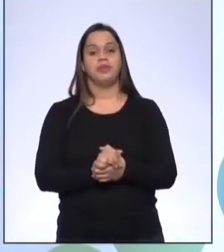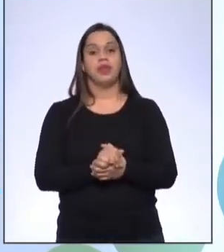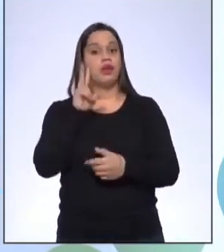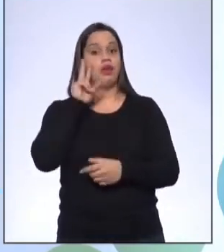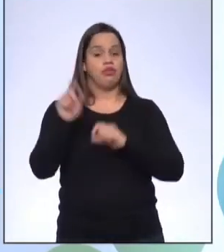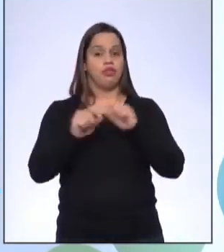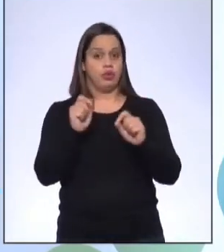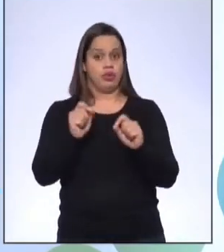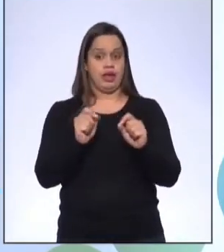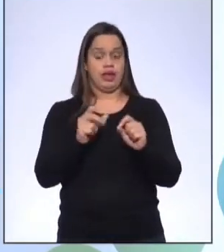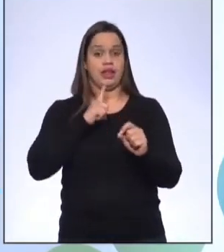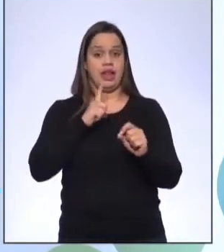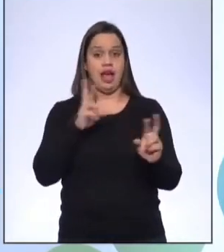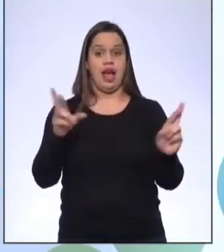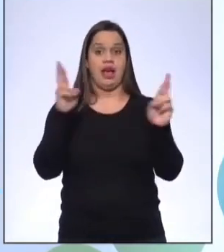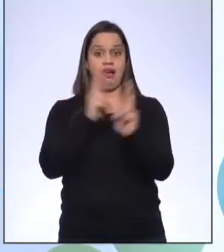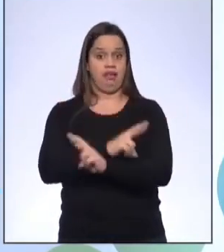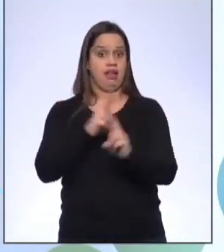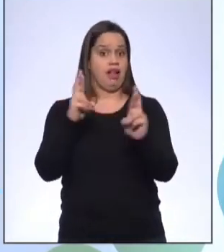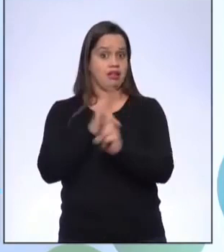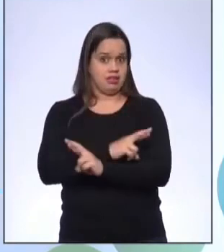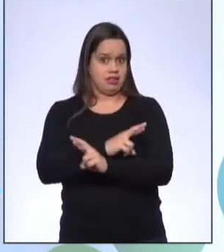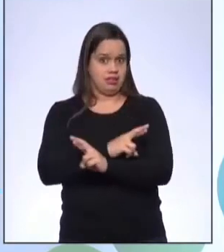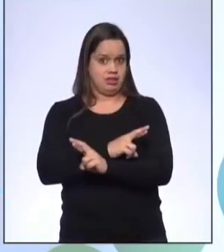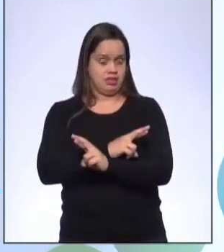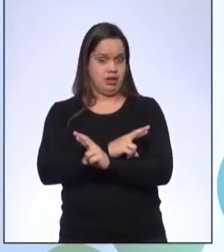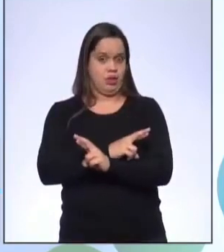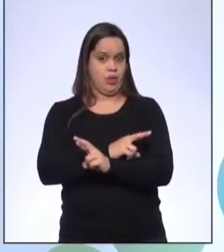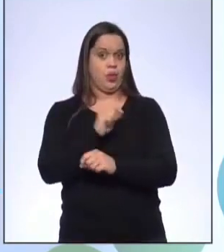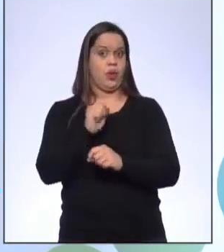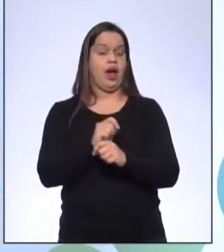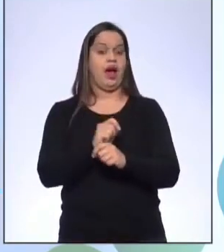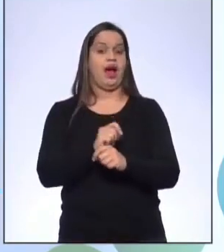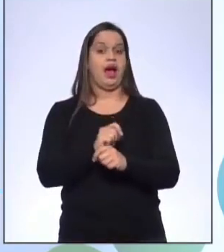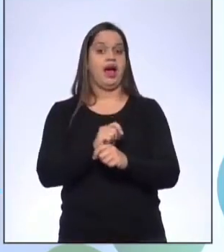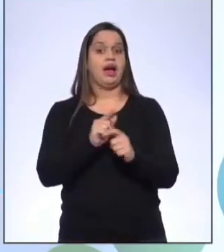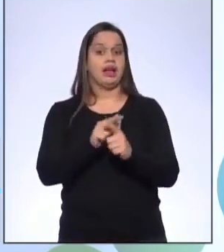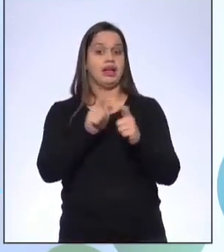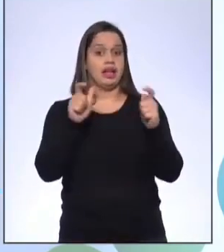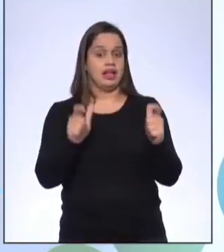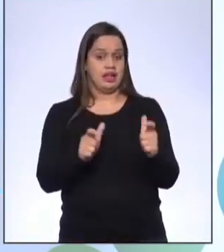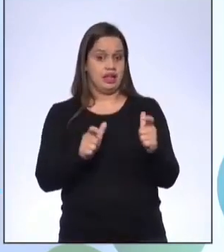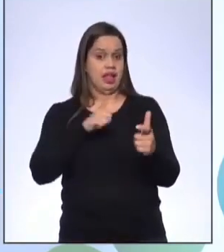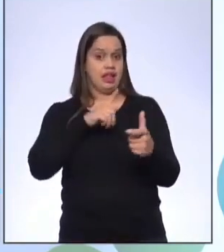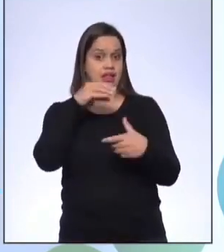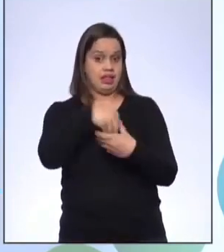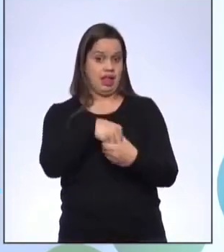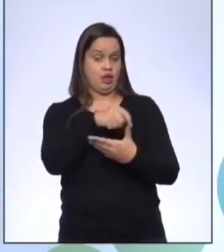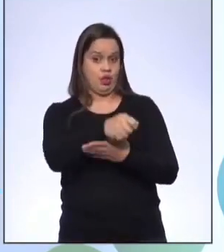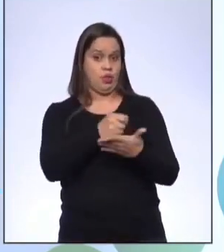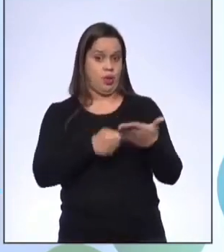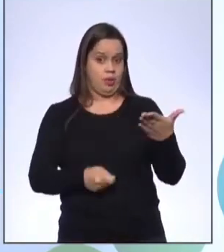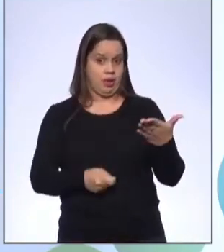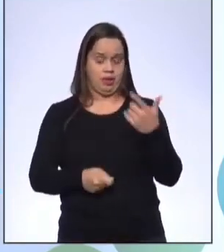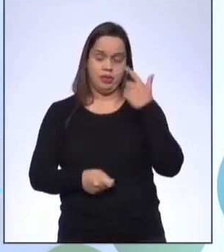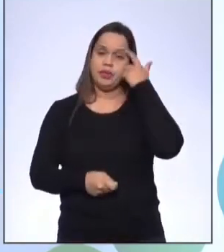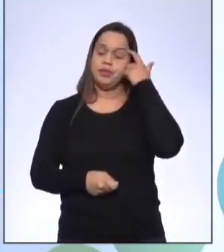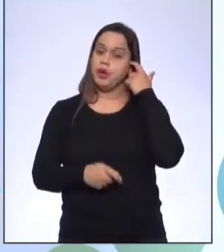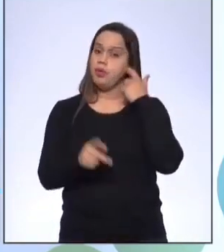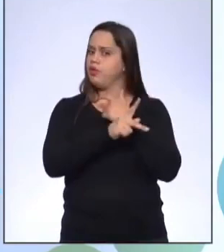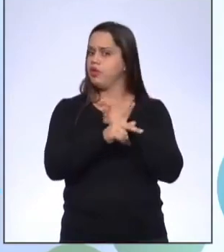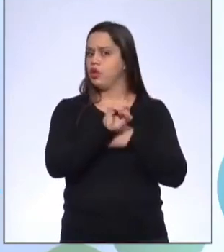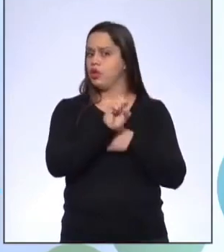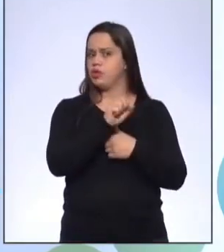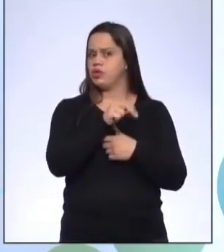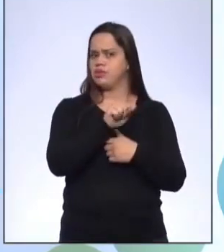essa relação entre as grandezas que estão no problema. Né? Como o professor Osmar disse,